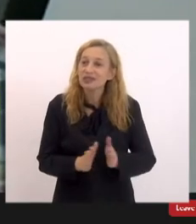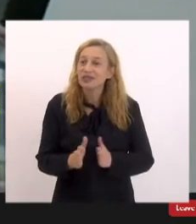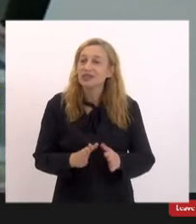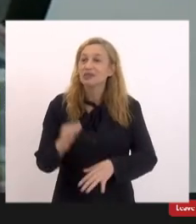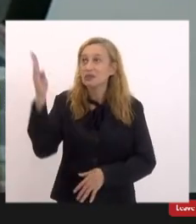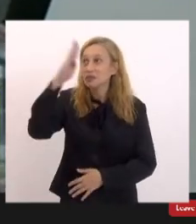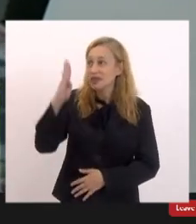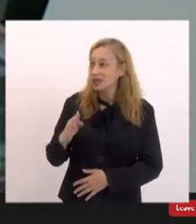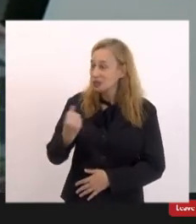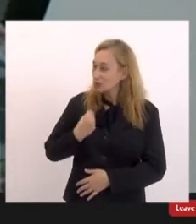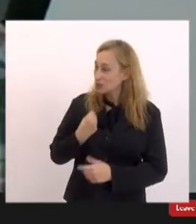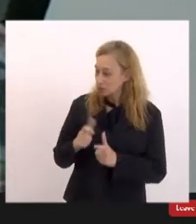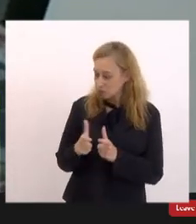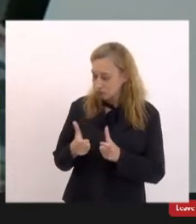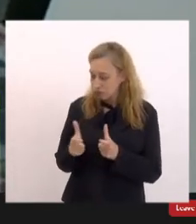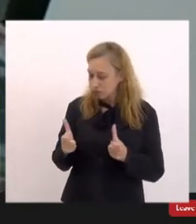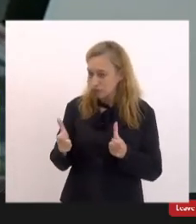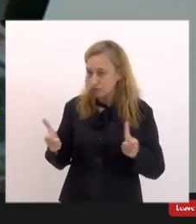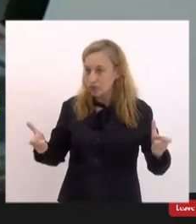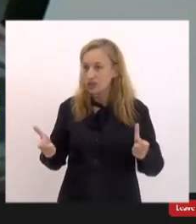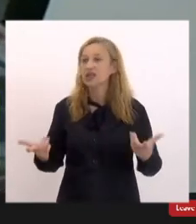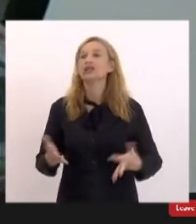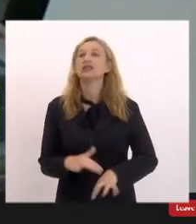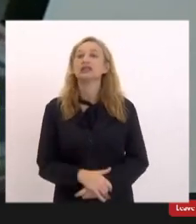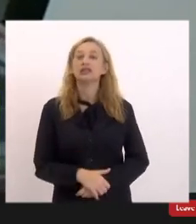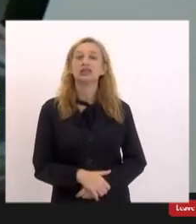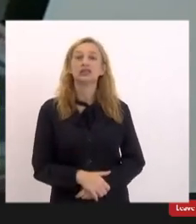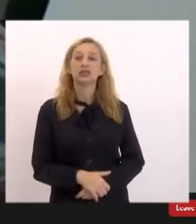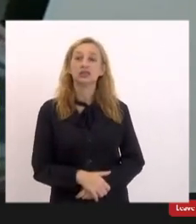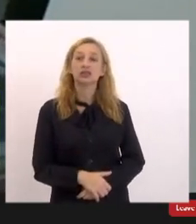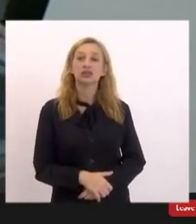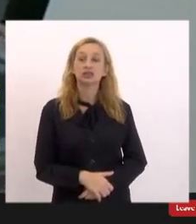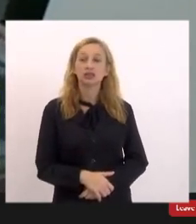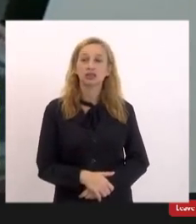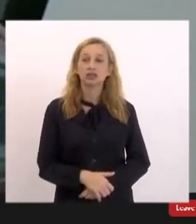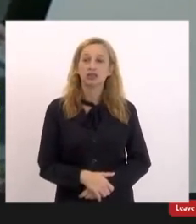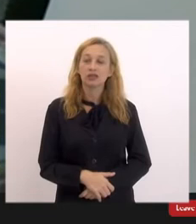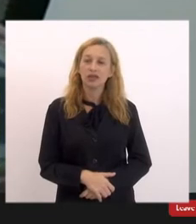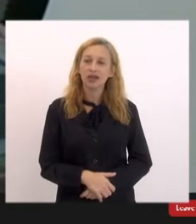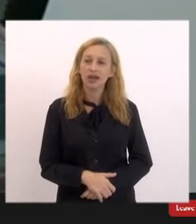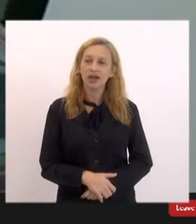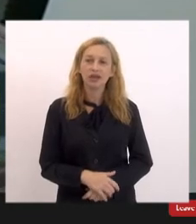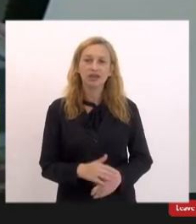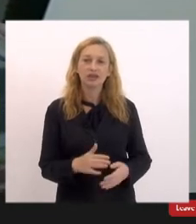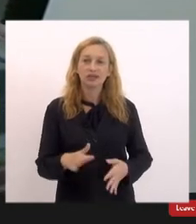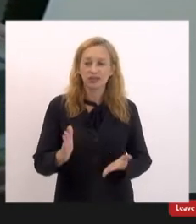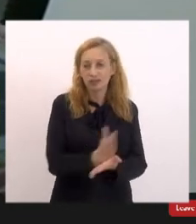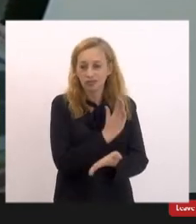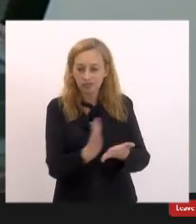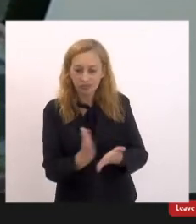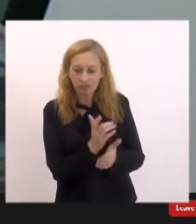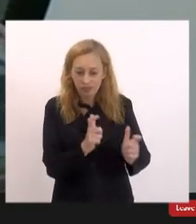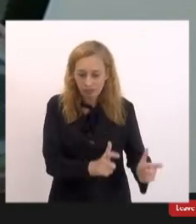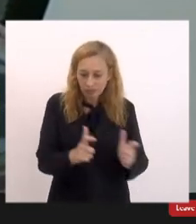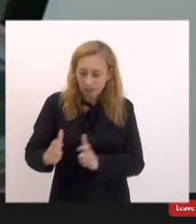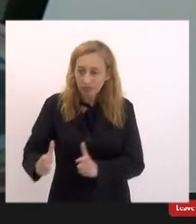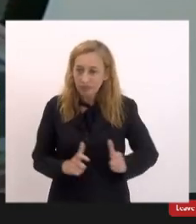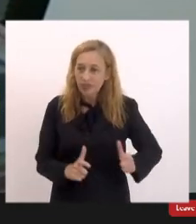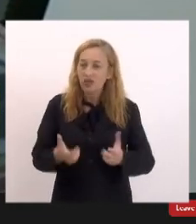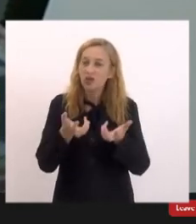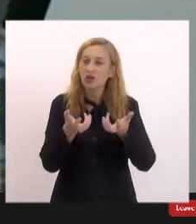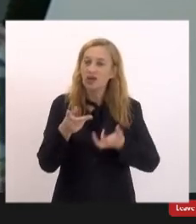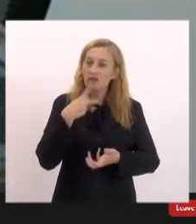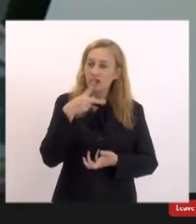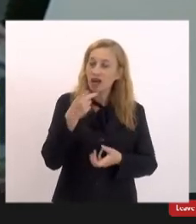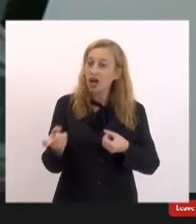continua crescendo, né? A gente começa a ter um decrescimento em algumas regiões, mas eu quero destacar que